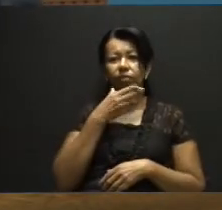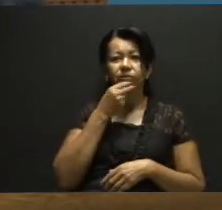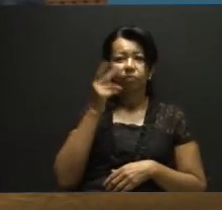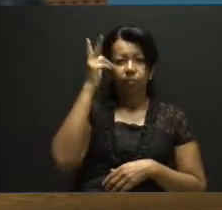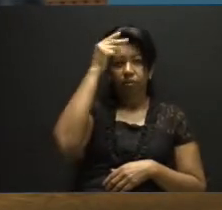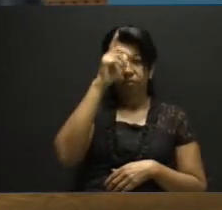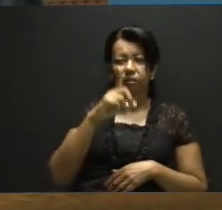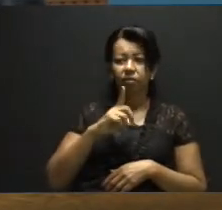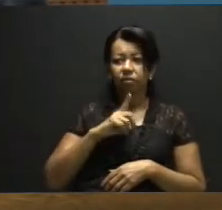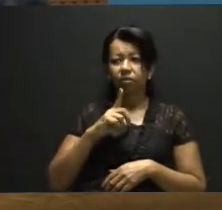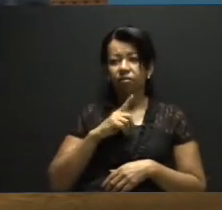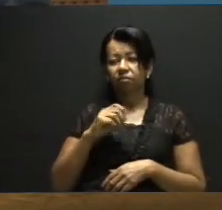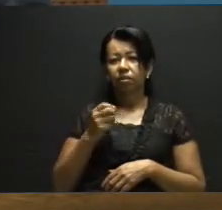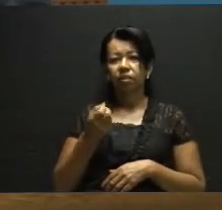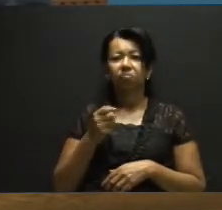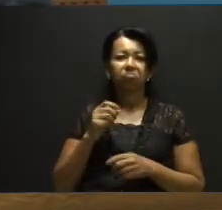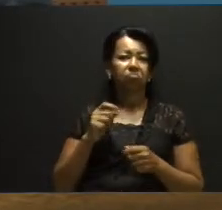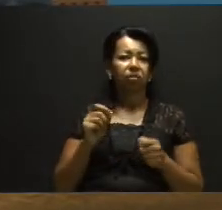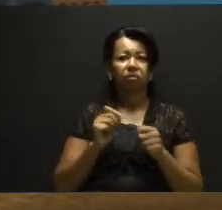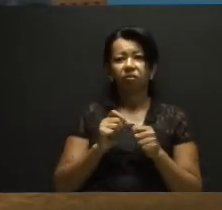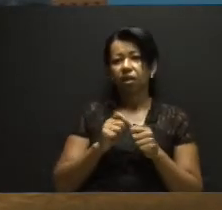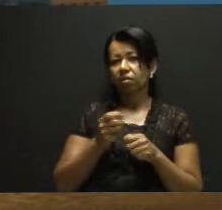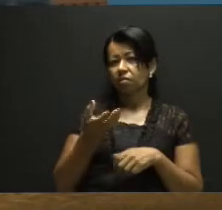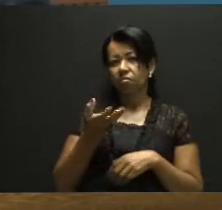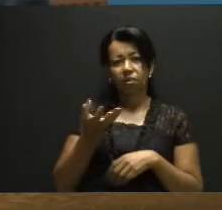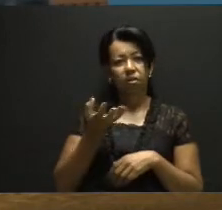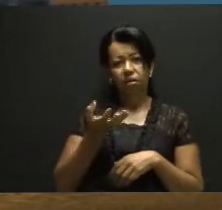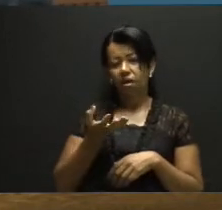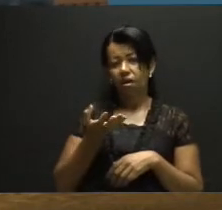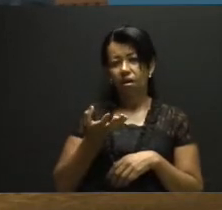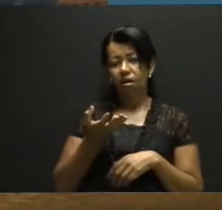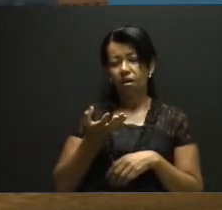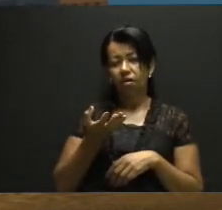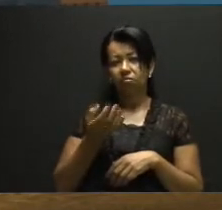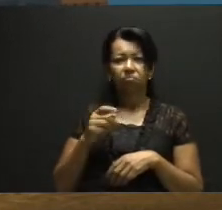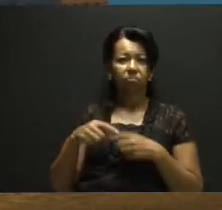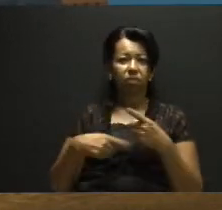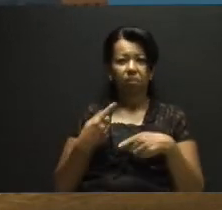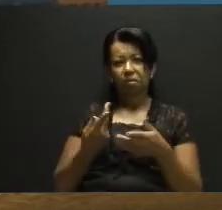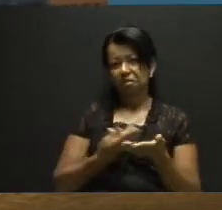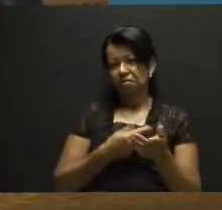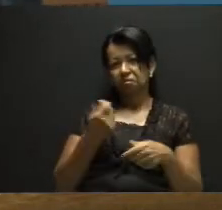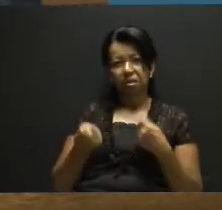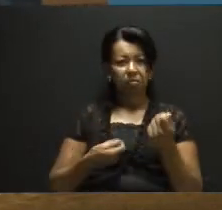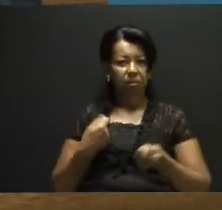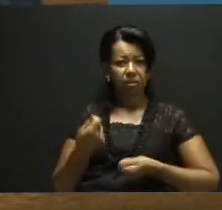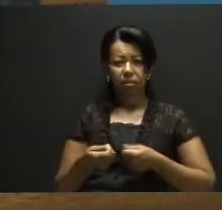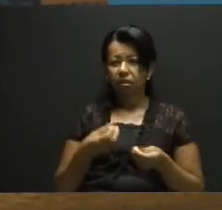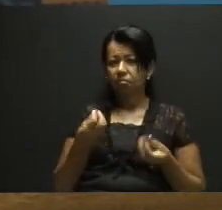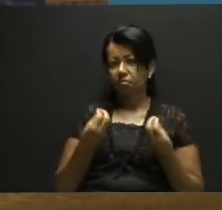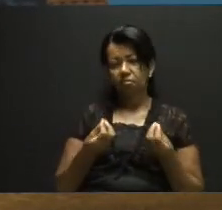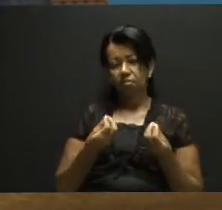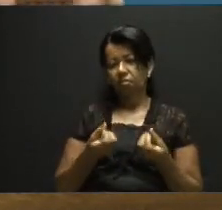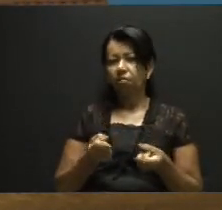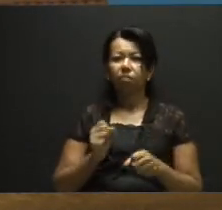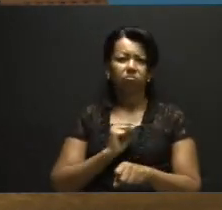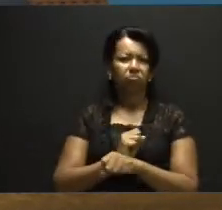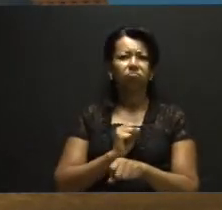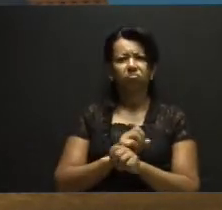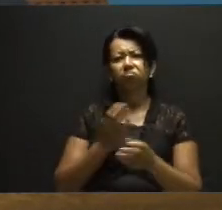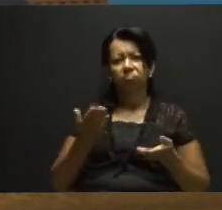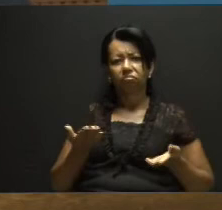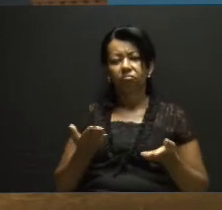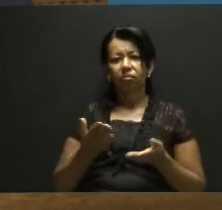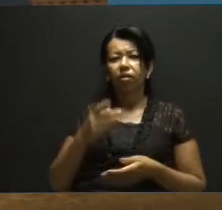atribuição de fazer o que quer para depois cair probidade administrativa cao-ppa ainda aí como diz né calma lá pela la sobre e